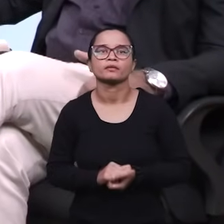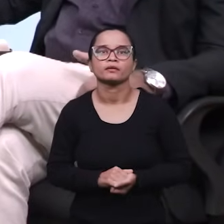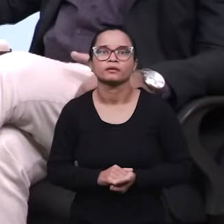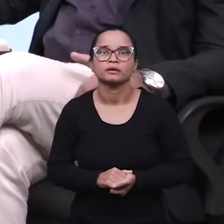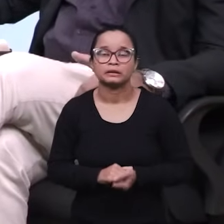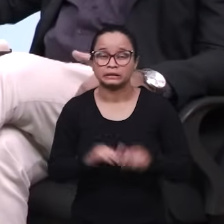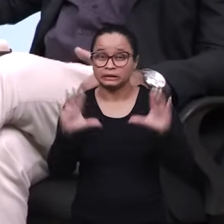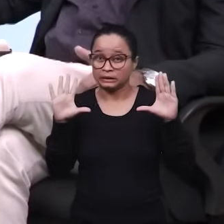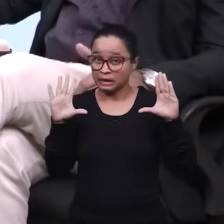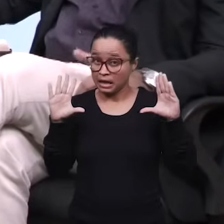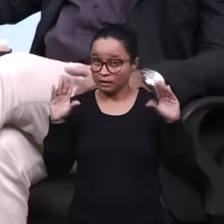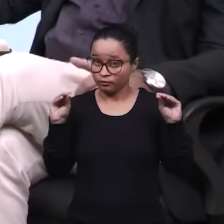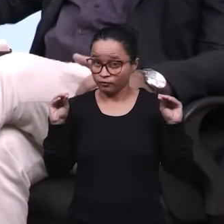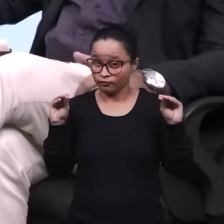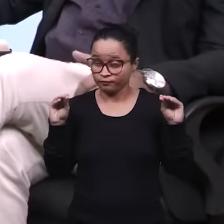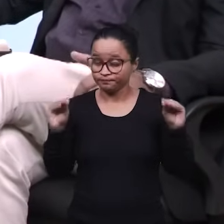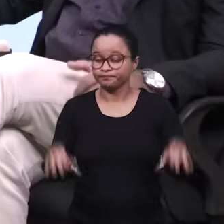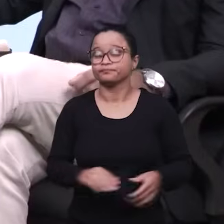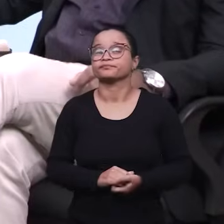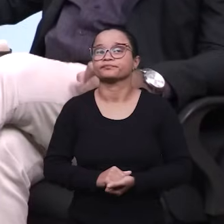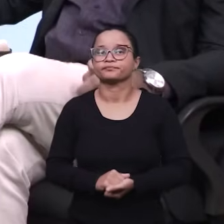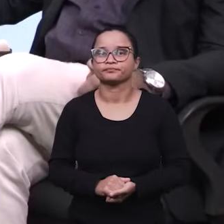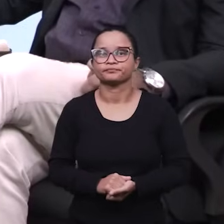de noite,